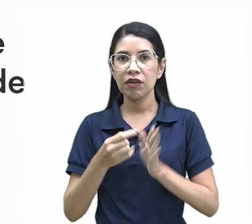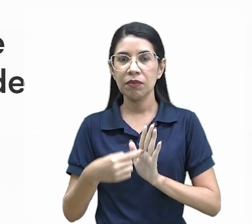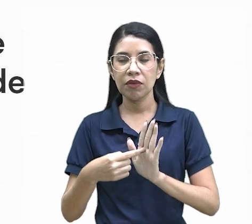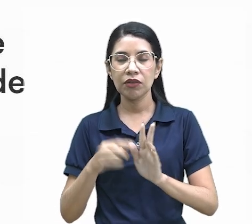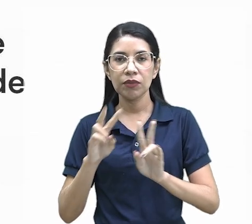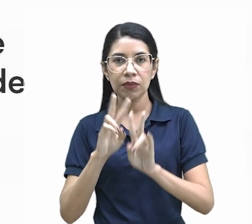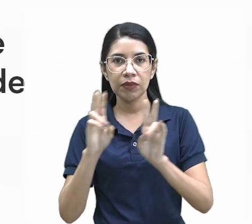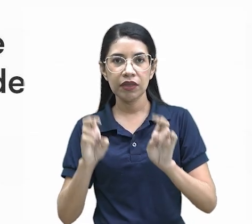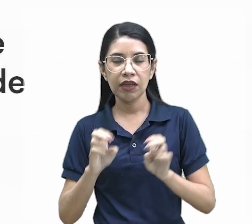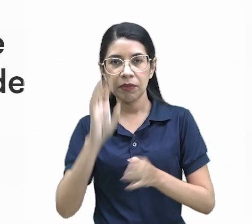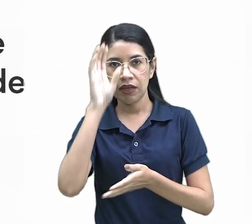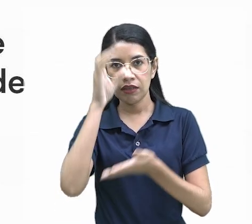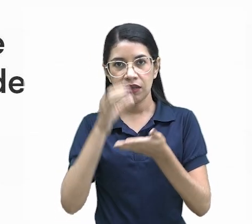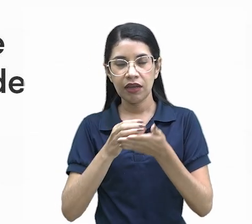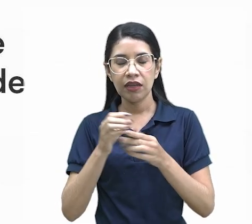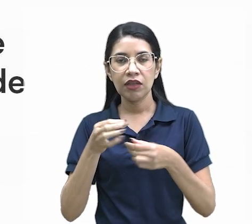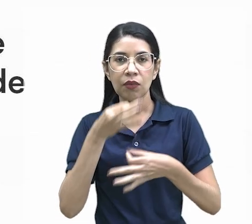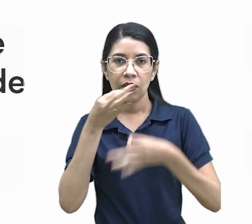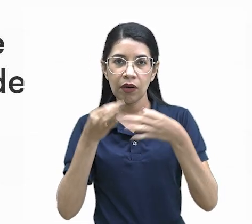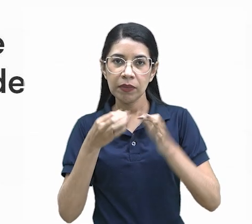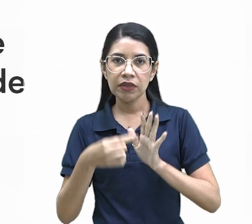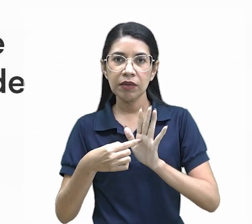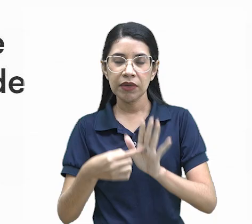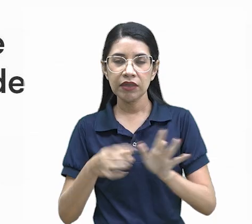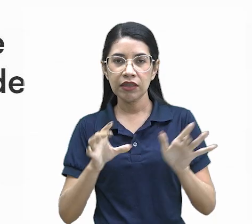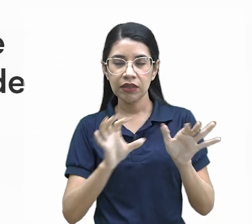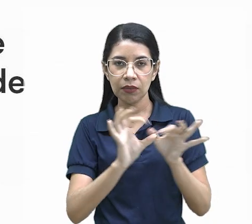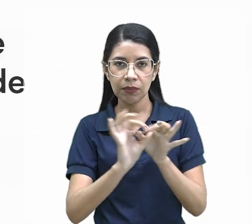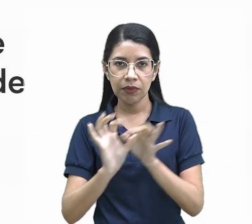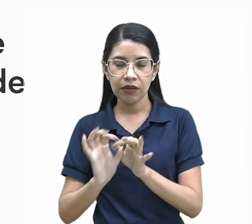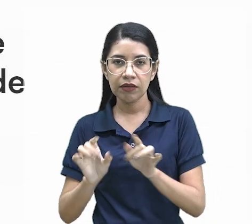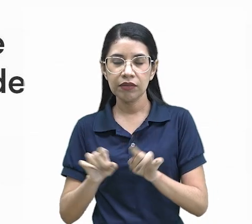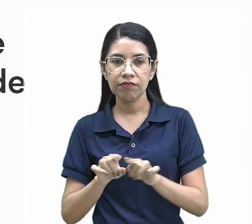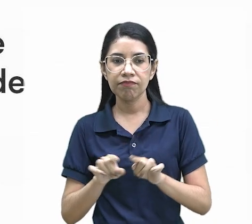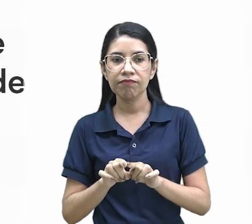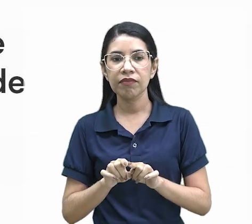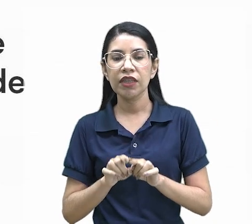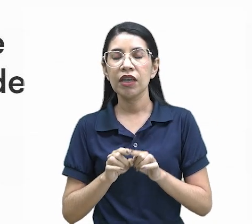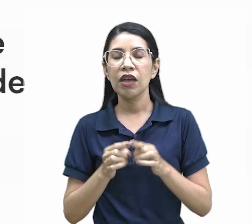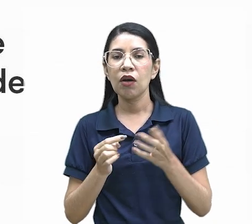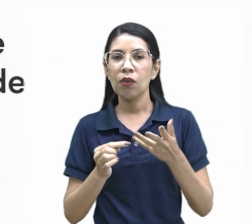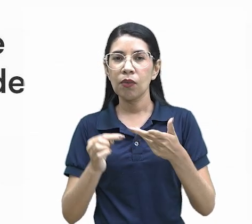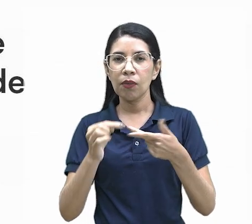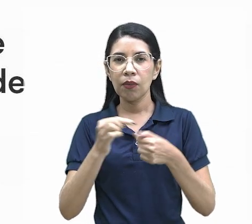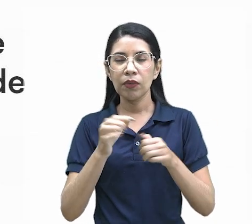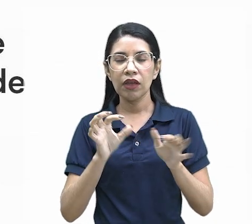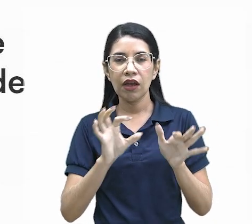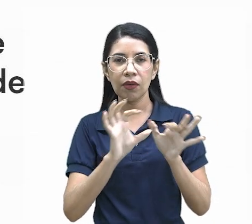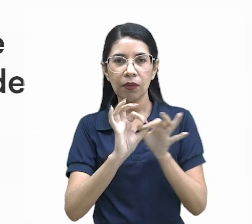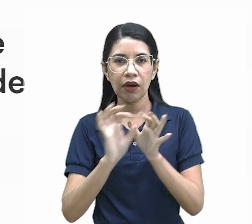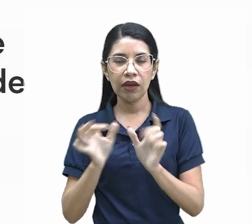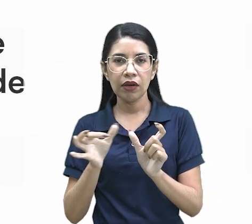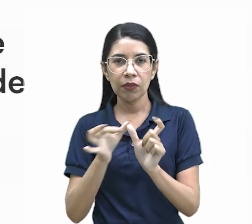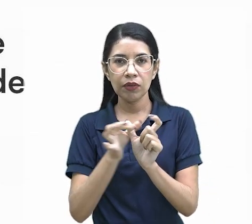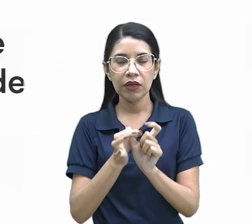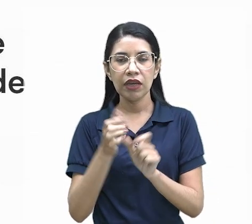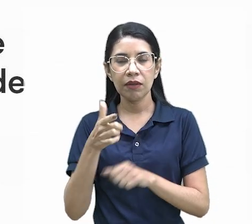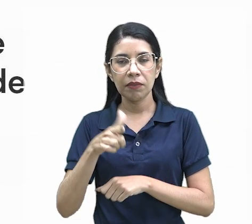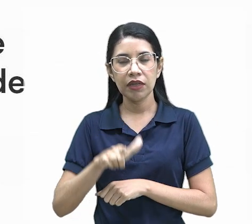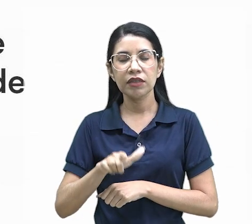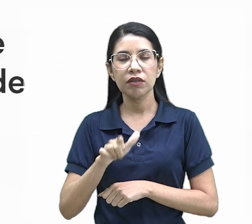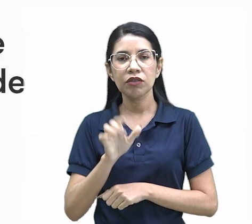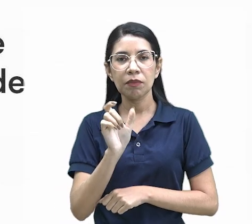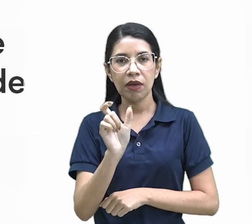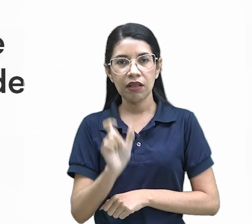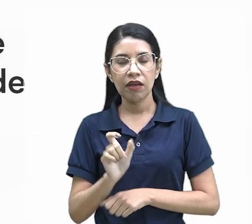e a tese, como os argumentos são apresentados e conectados, quais elementos coesivos, conectivos, repetições de